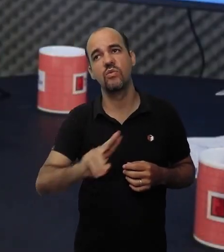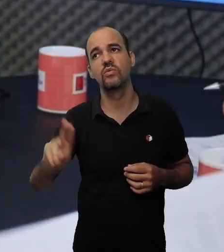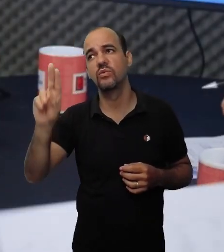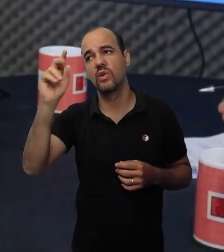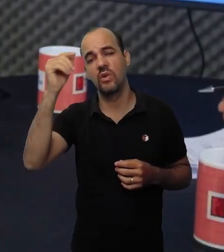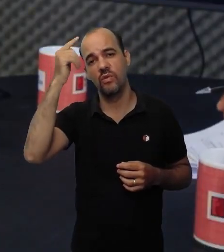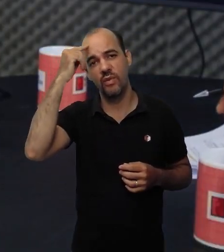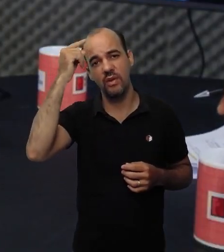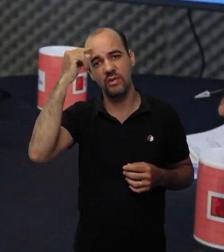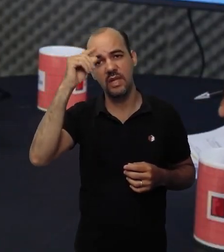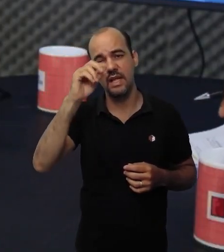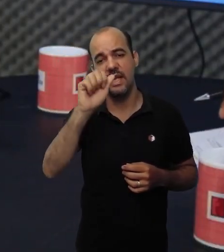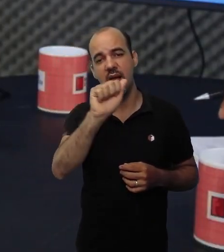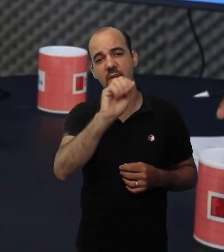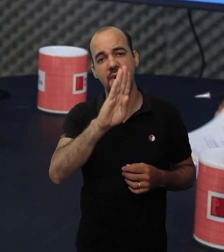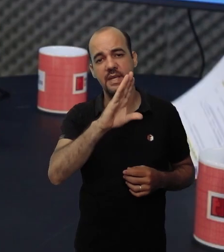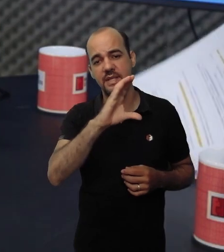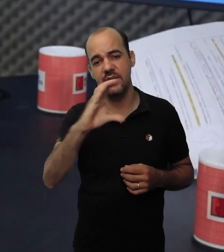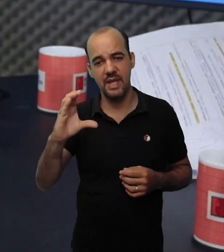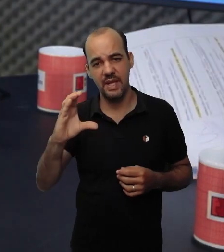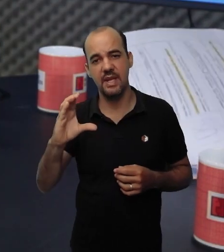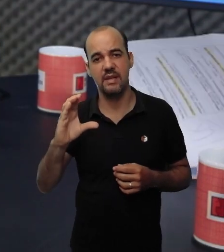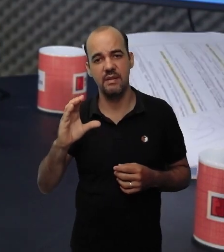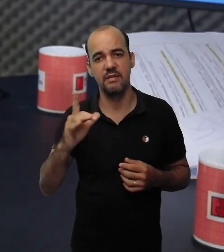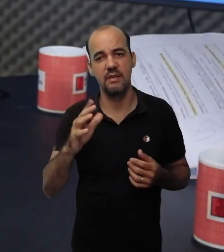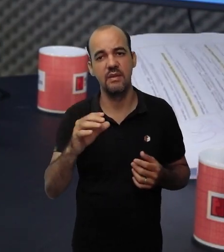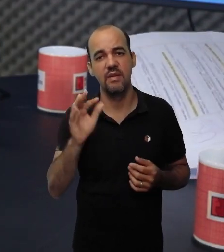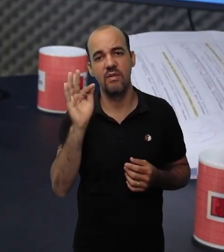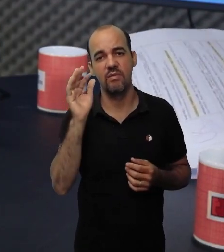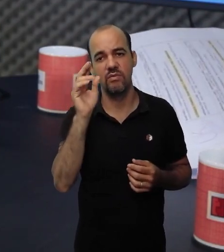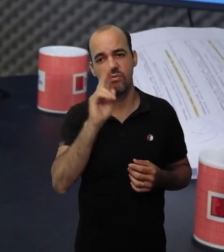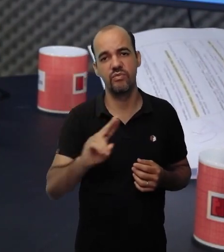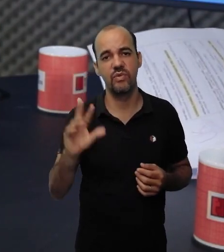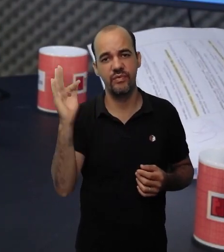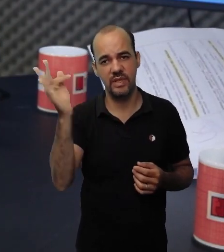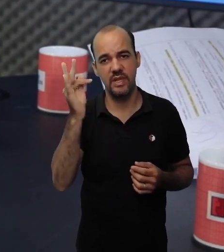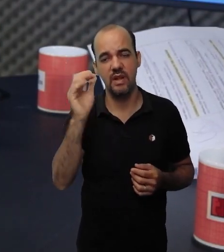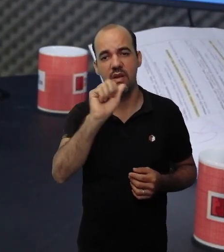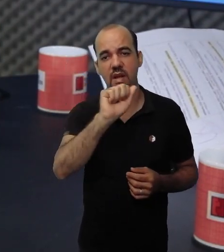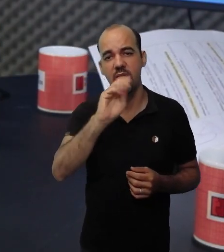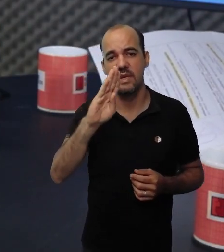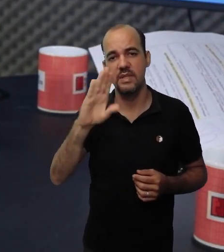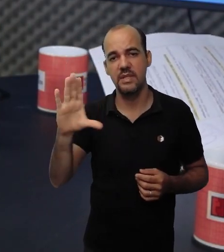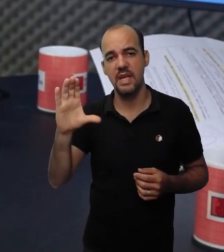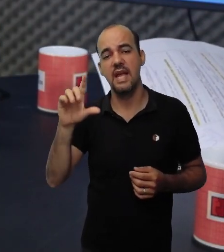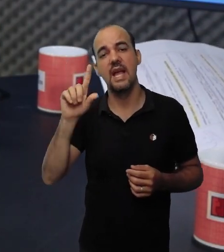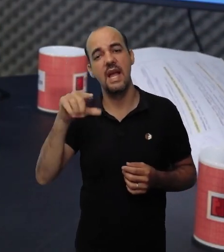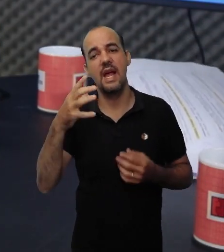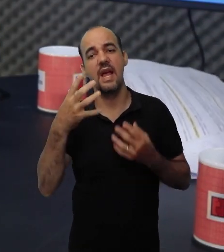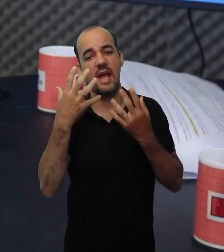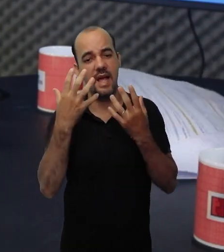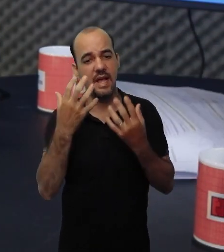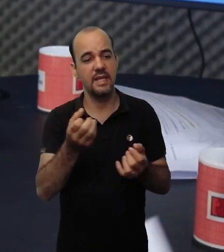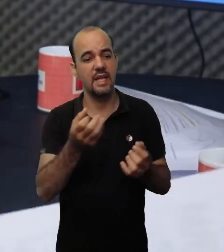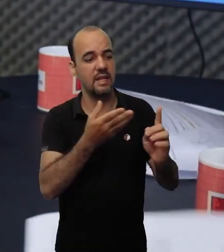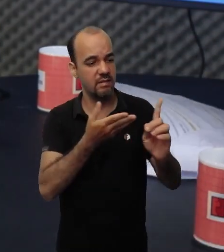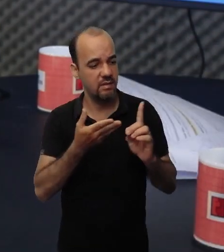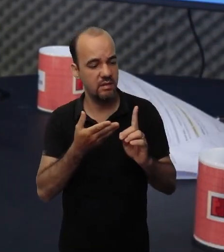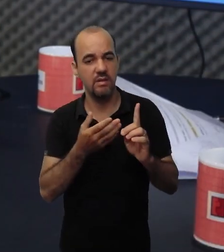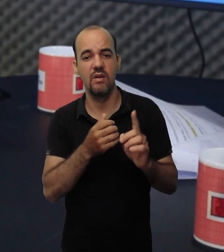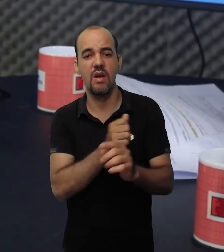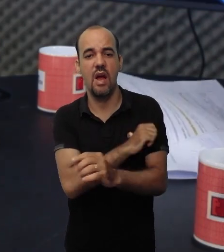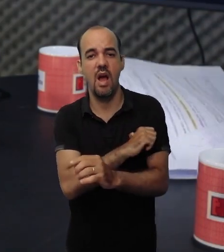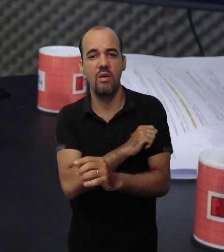ABC, Universidade Federal do ABC, acho que elas aceitam alunos, ao invés de o aluno fazer o vestibular